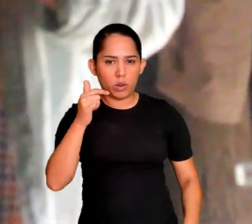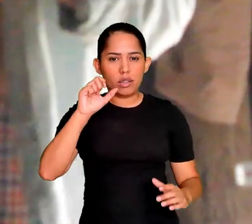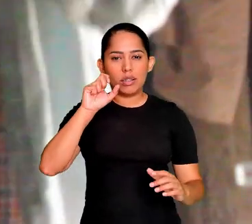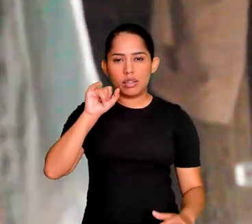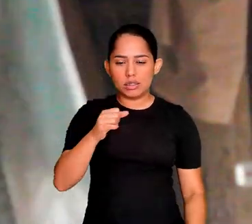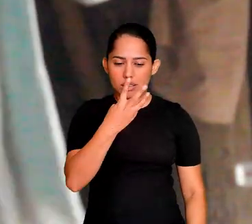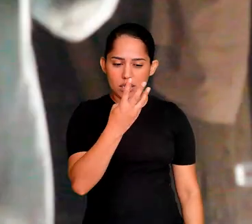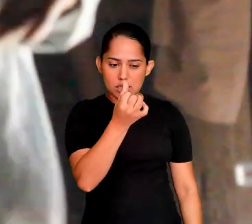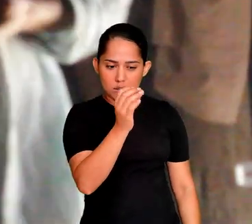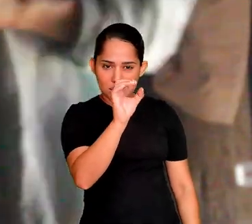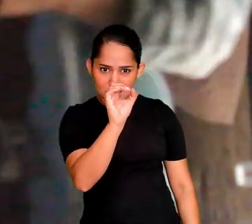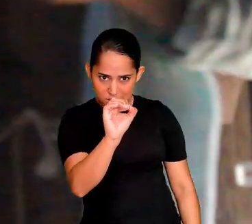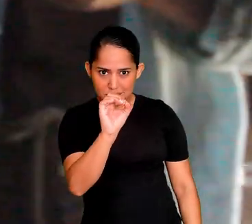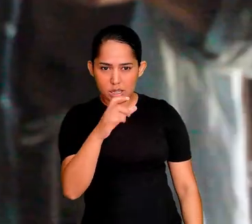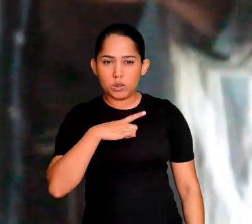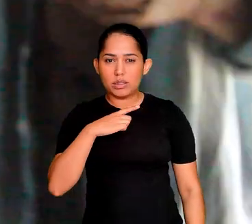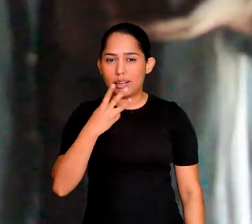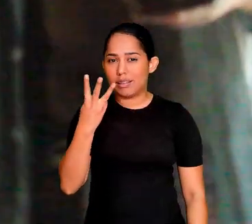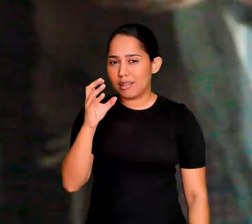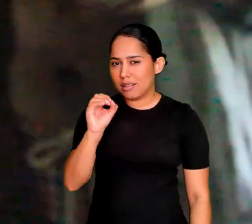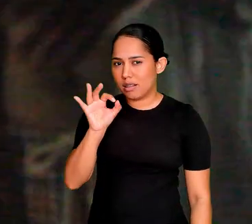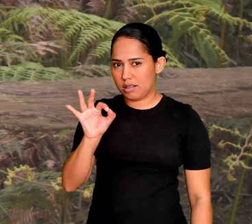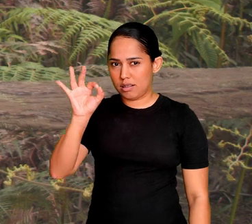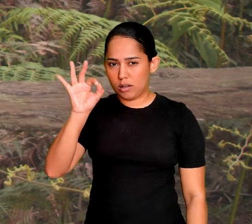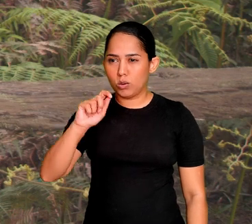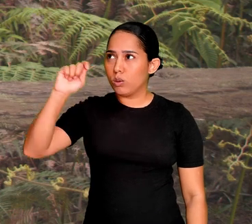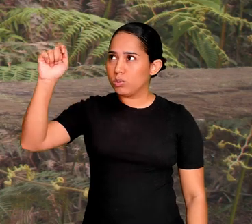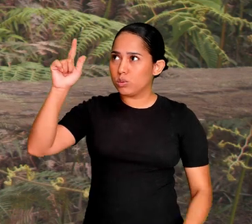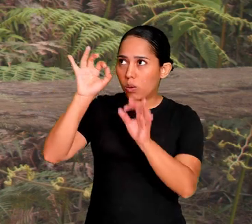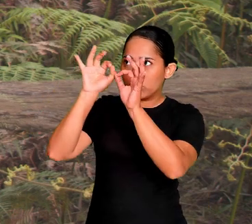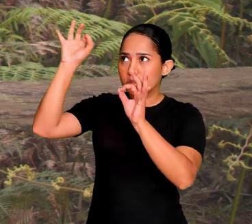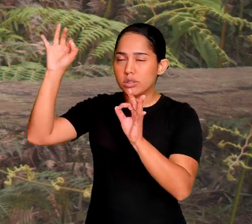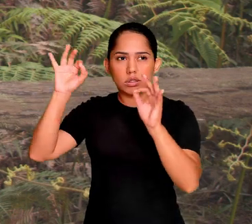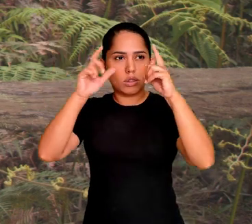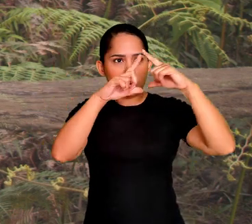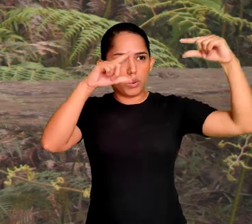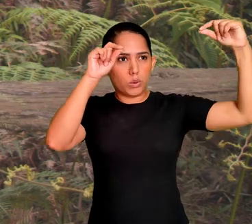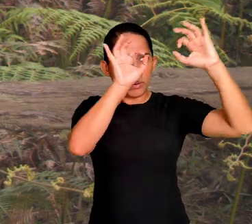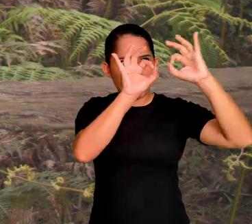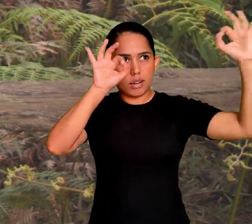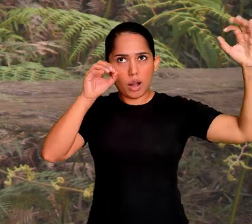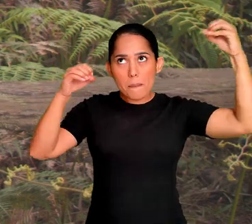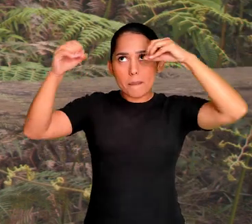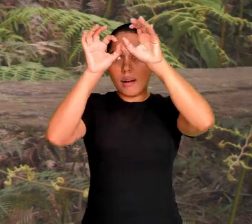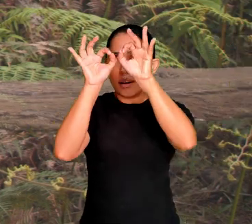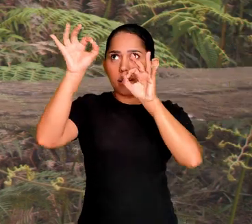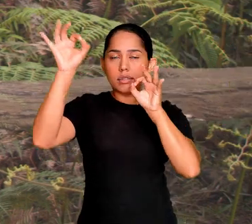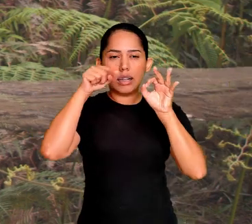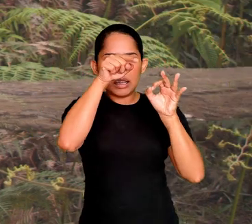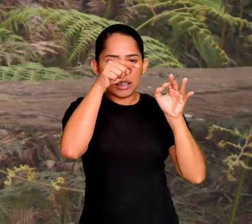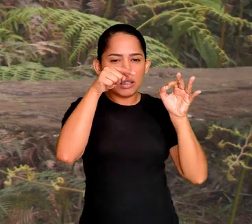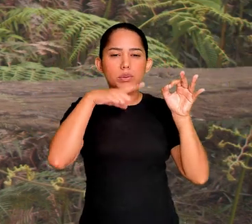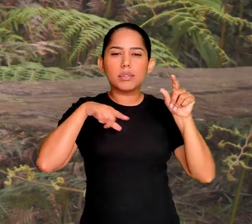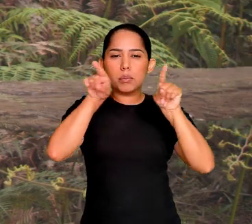12 dentro do círculo de 360, você tem 30 graus. A distância entre o Sol, entre a Lua, entre os planetas e a relação